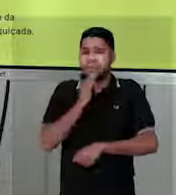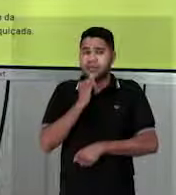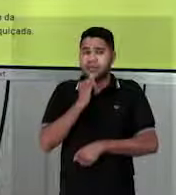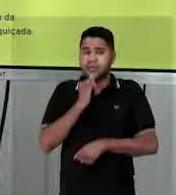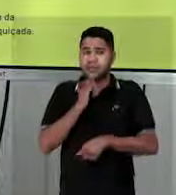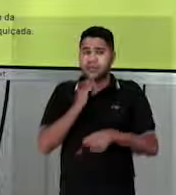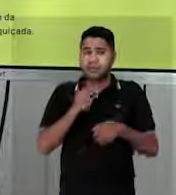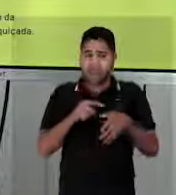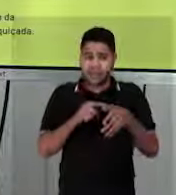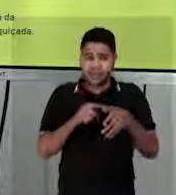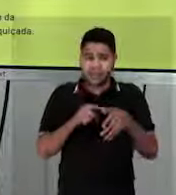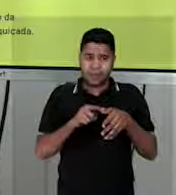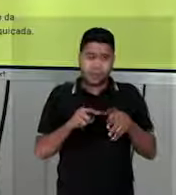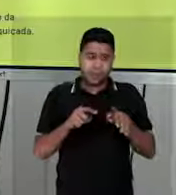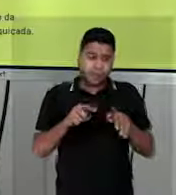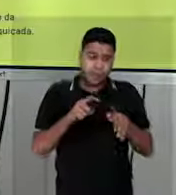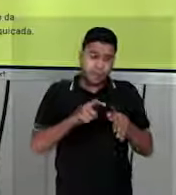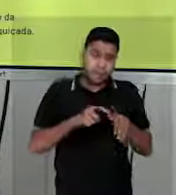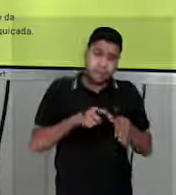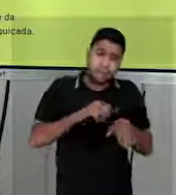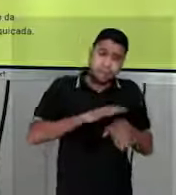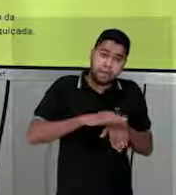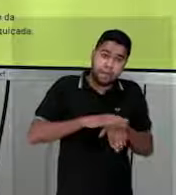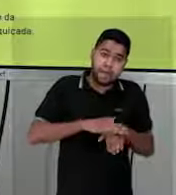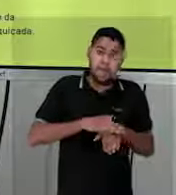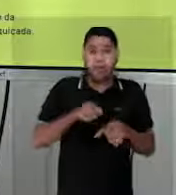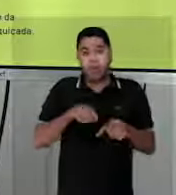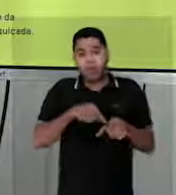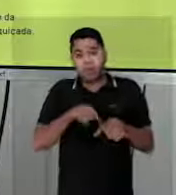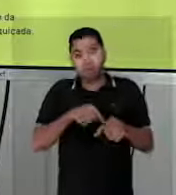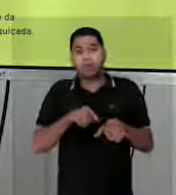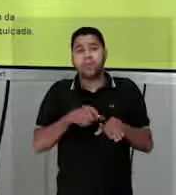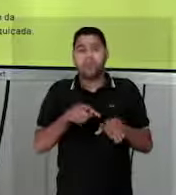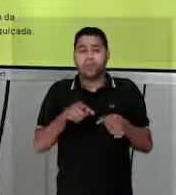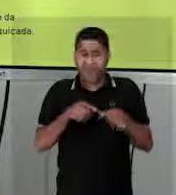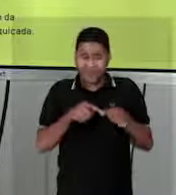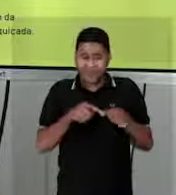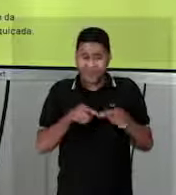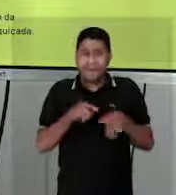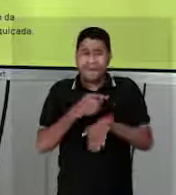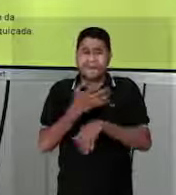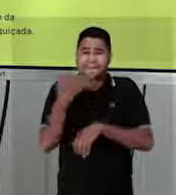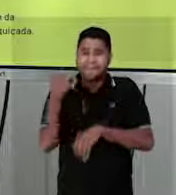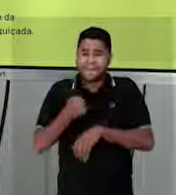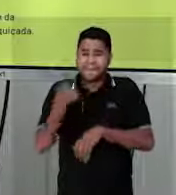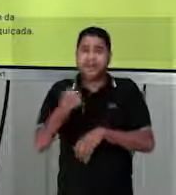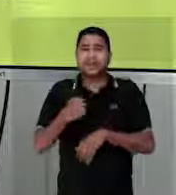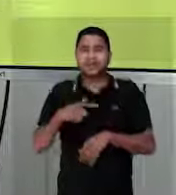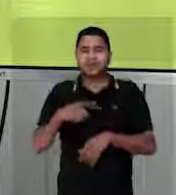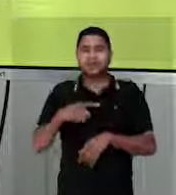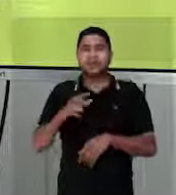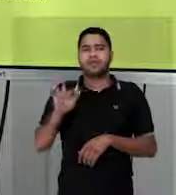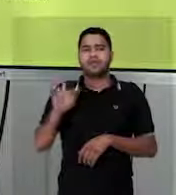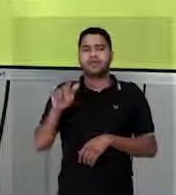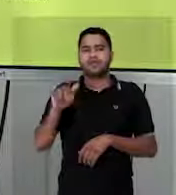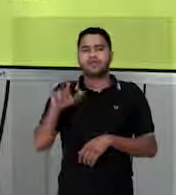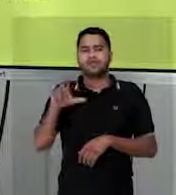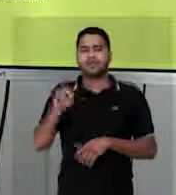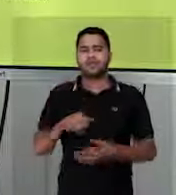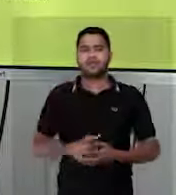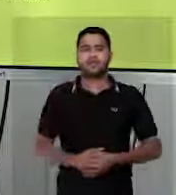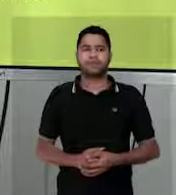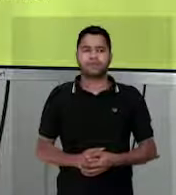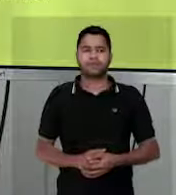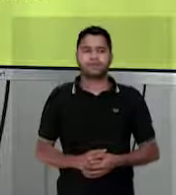fica branquinha, da mão também, que está contaminada com algum tipo de fungo.